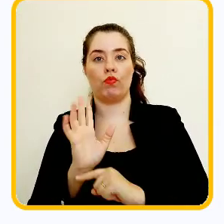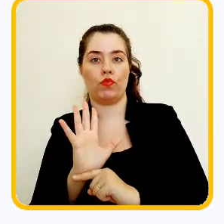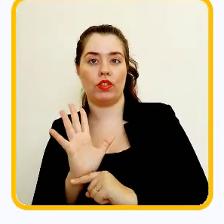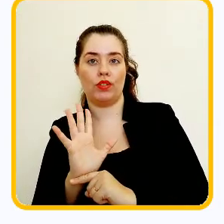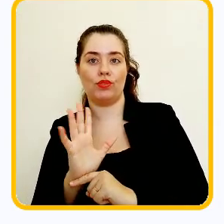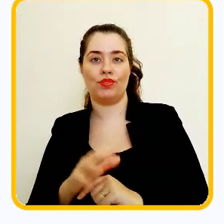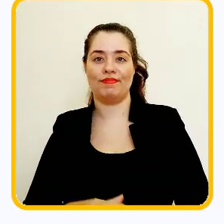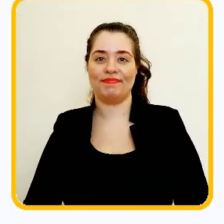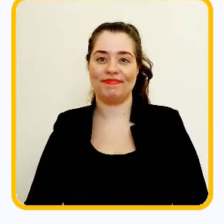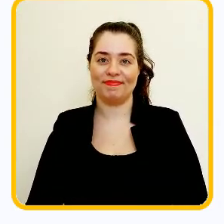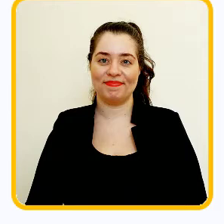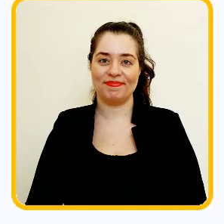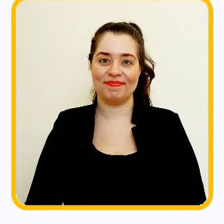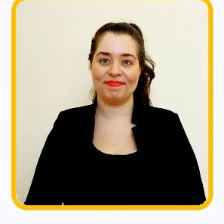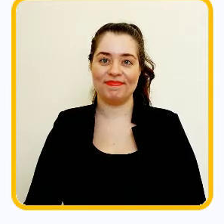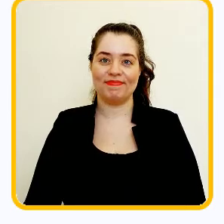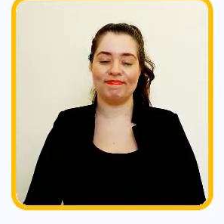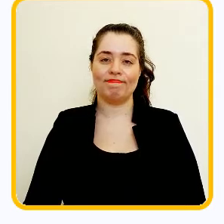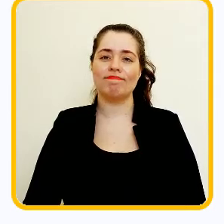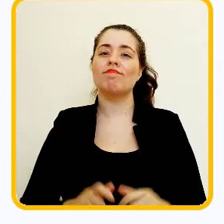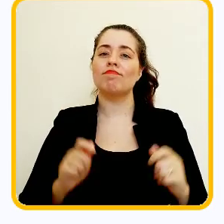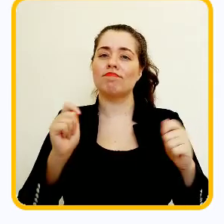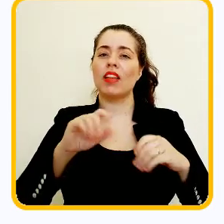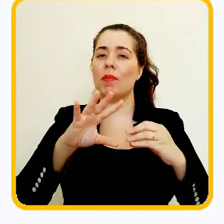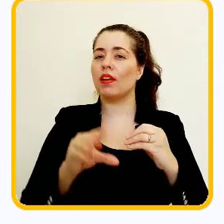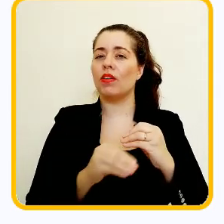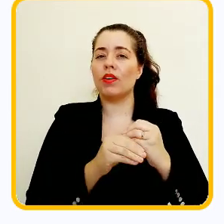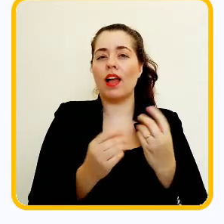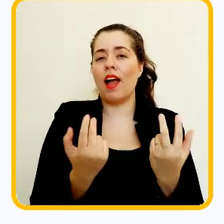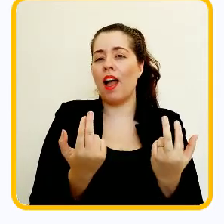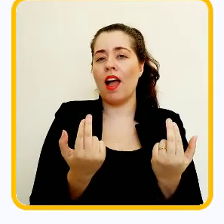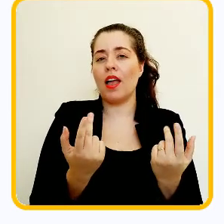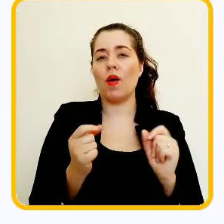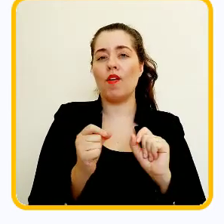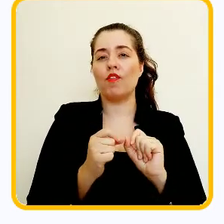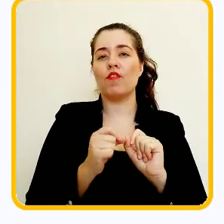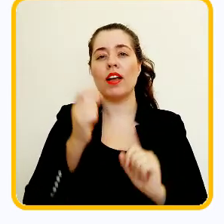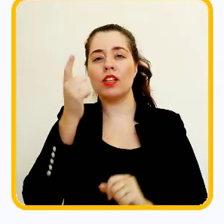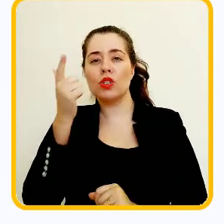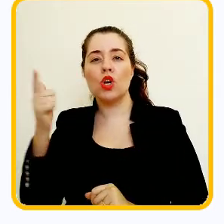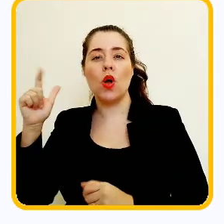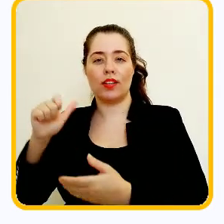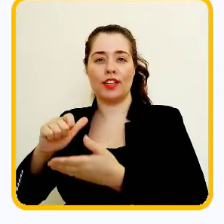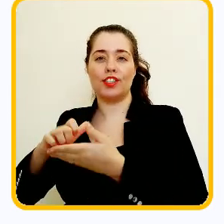Ele pode ser anexado da mesma forma como se faz os anexos em outras atividades.